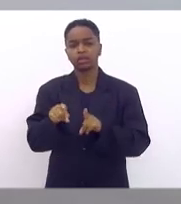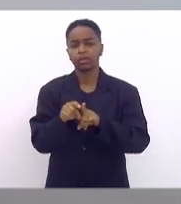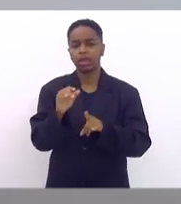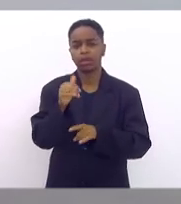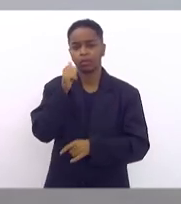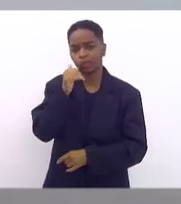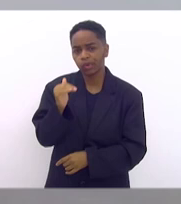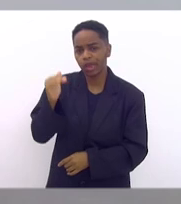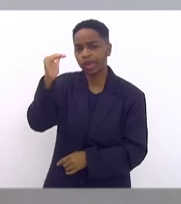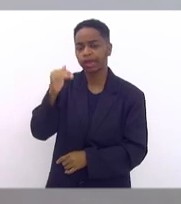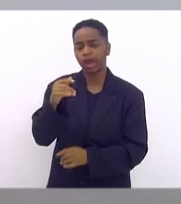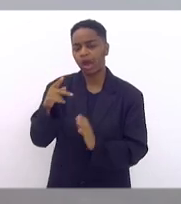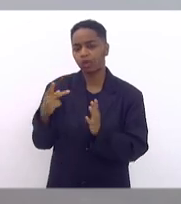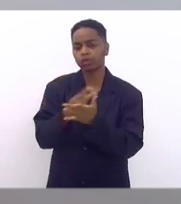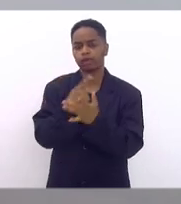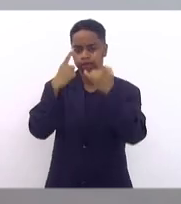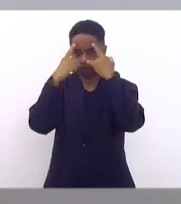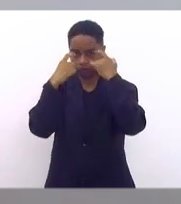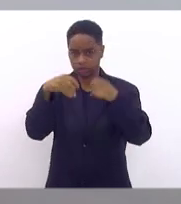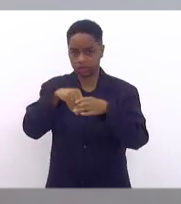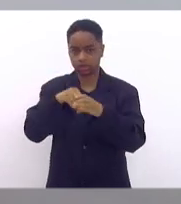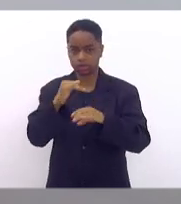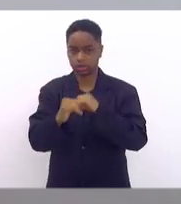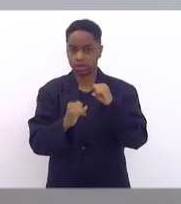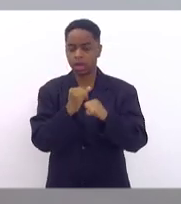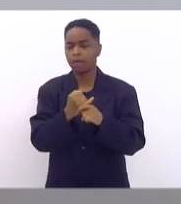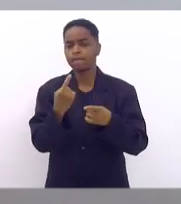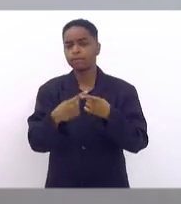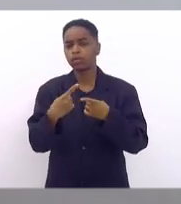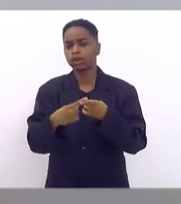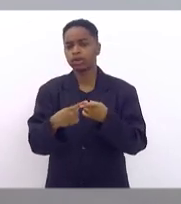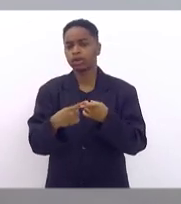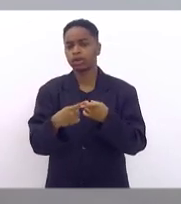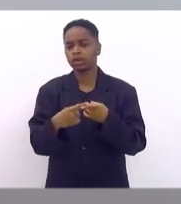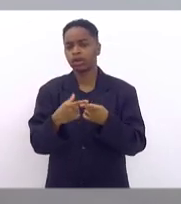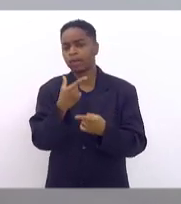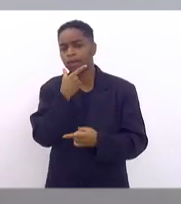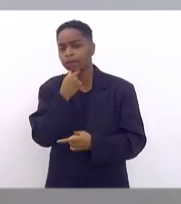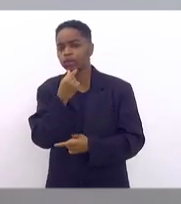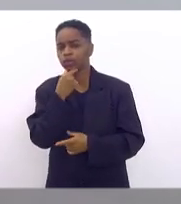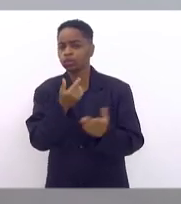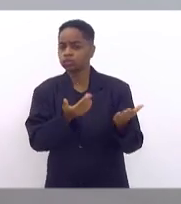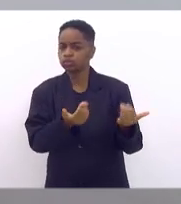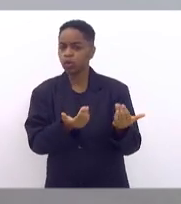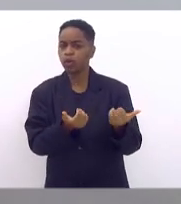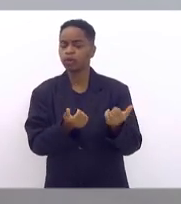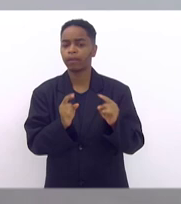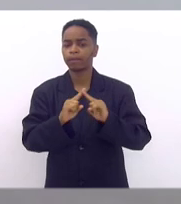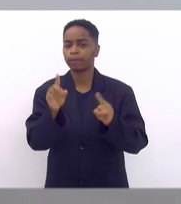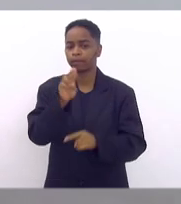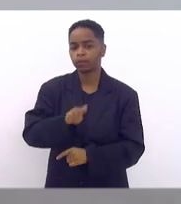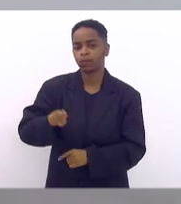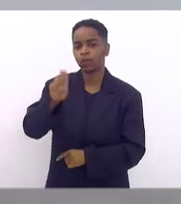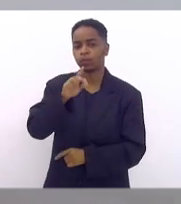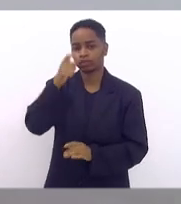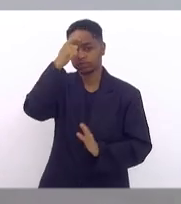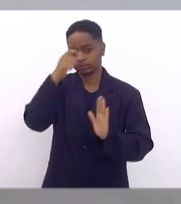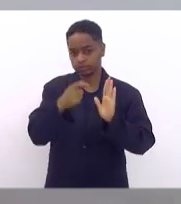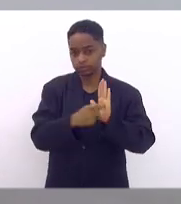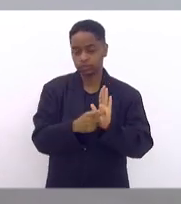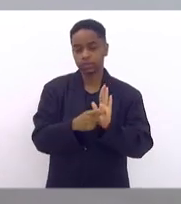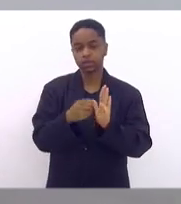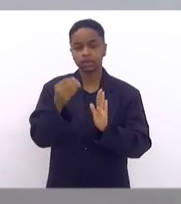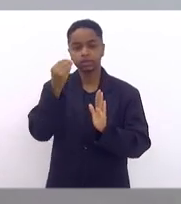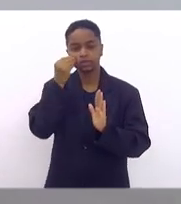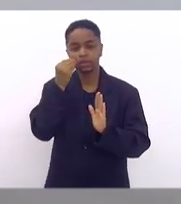sofrendo violência na internet? Né? Por que que tem meninos tão novos já utilizando a inteligência artificial